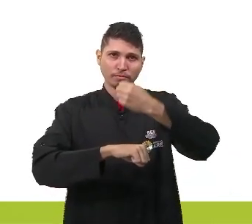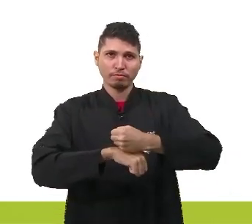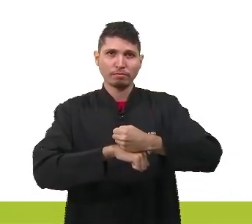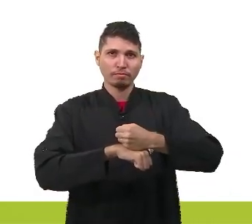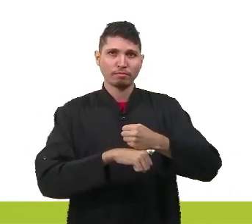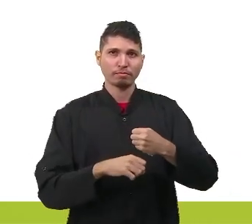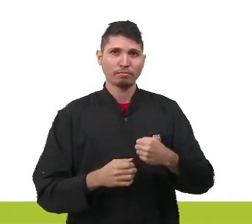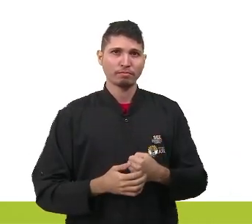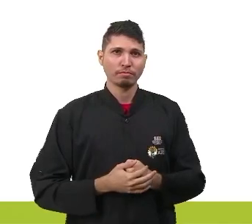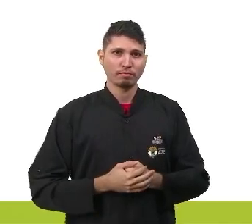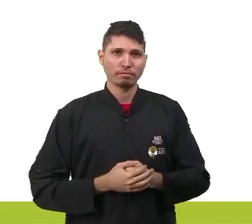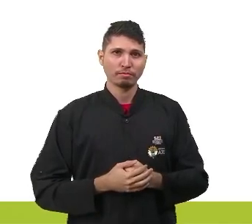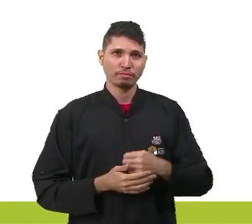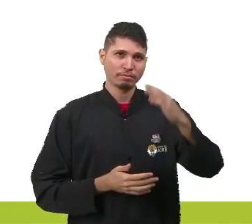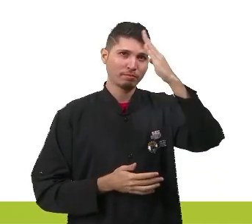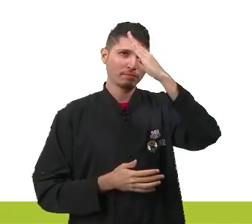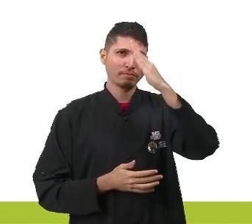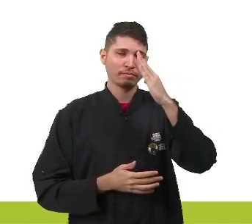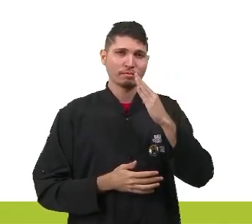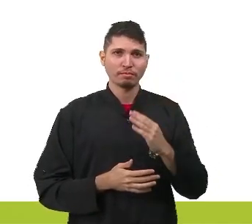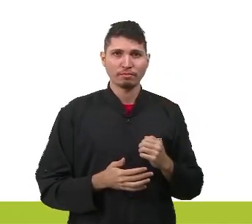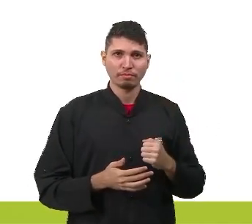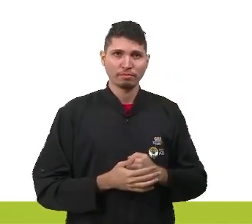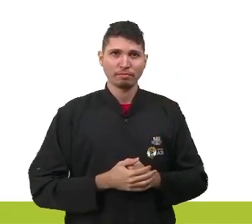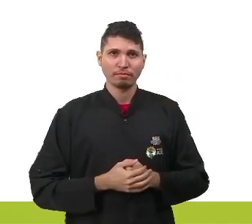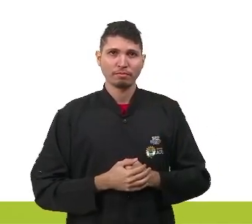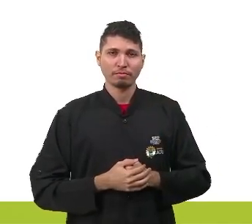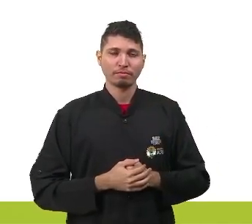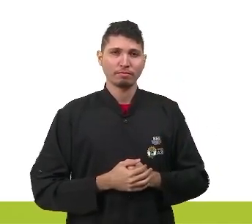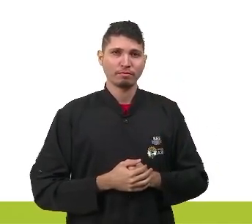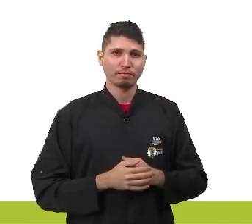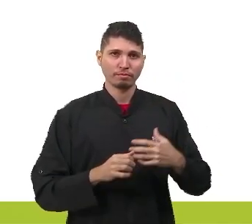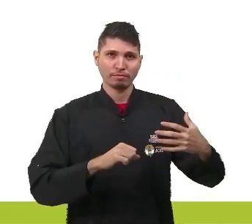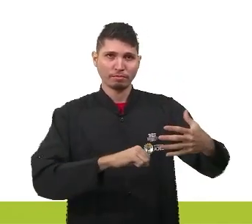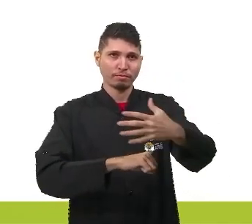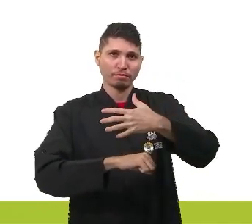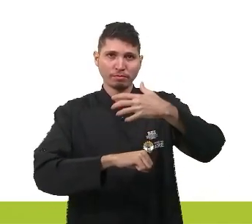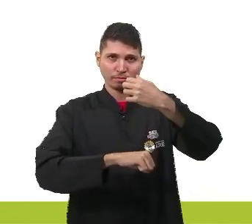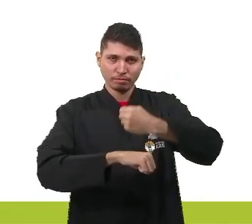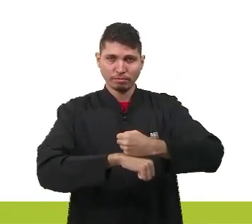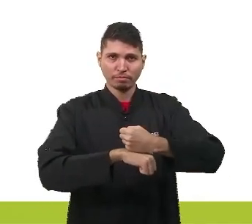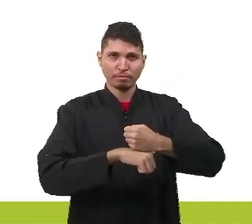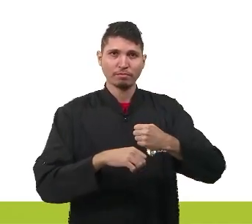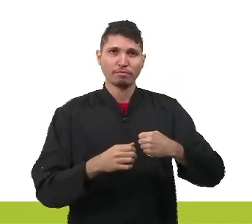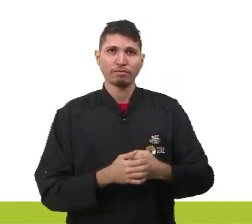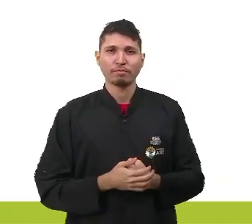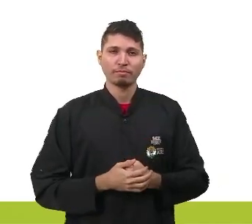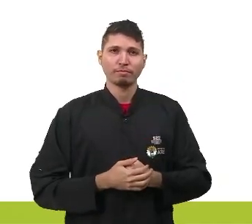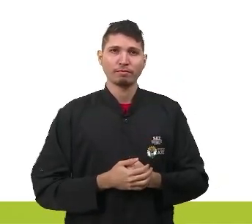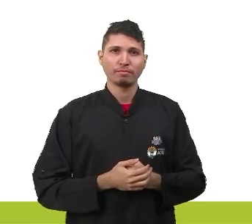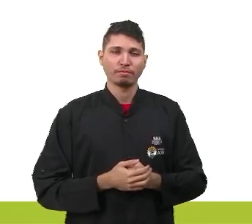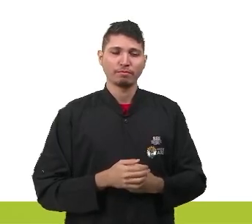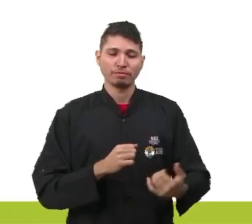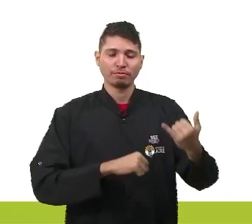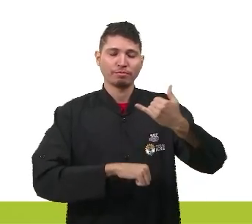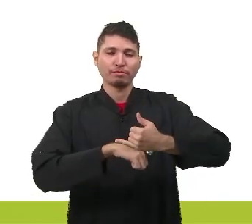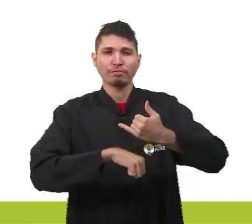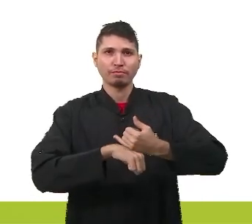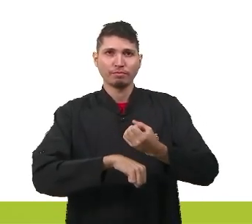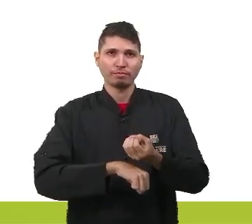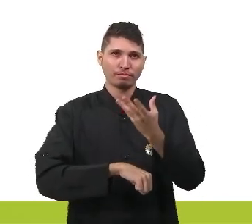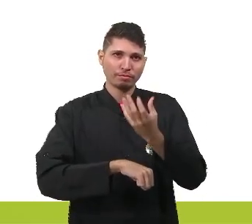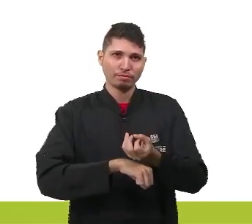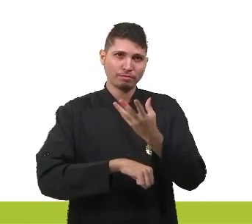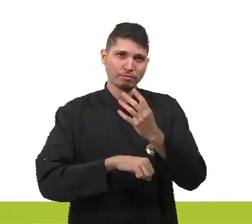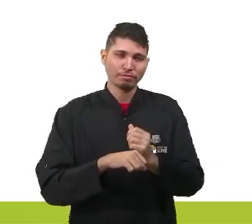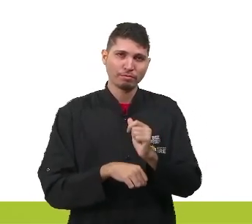tem o esquema, ó. O Brasil, que era a colônia de Portugal, enviava gêneros tropicais, metais preciosos para